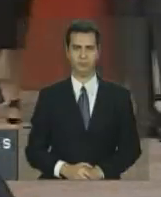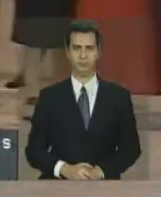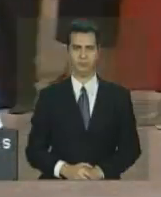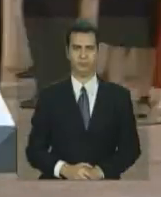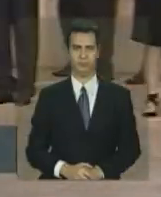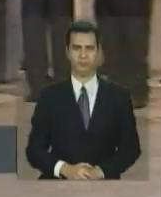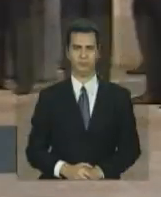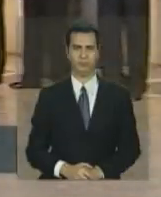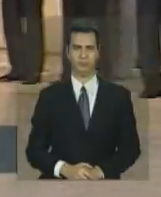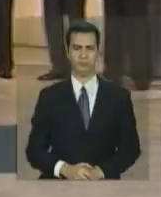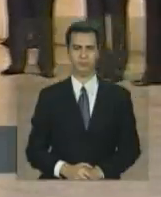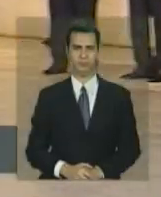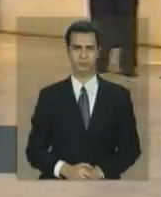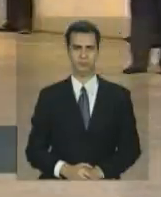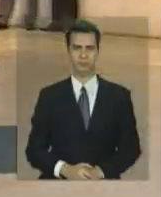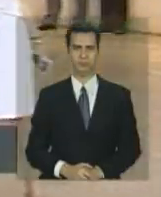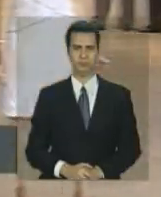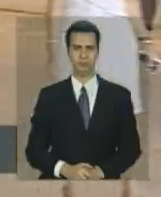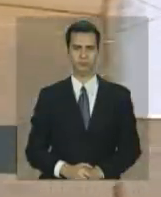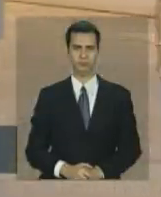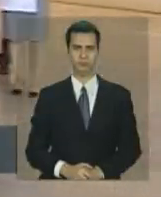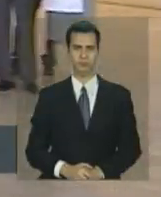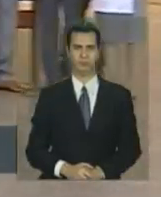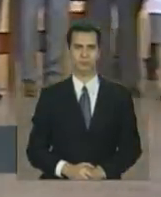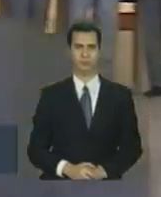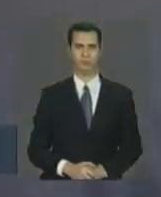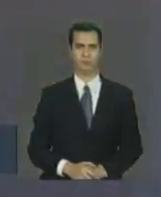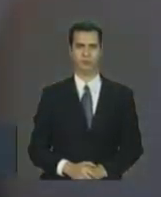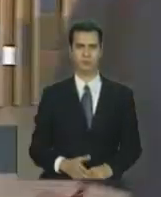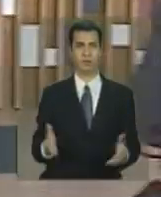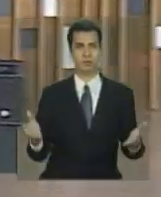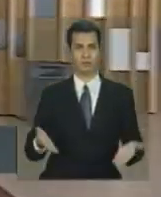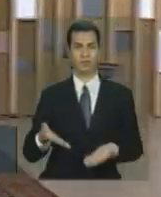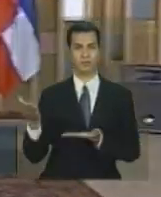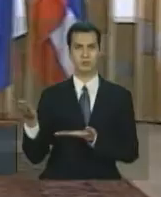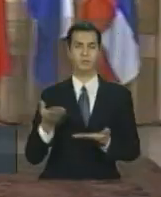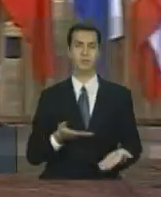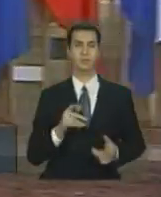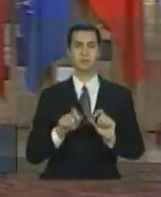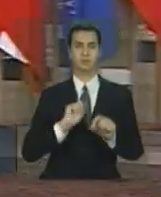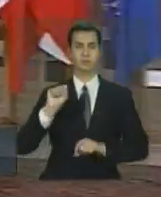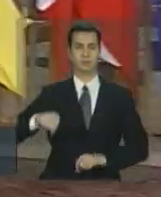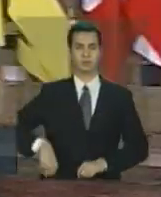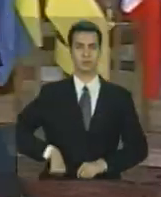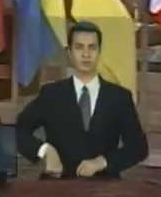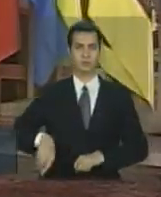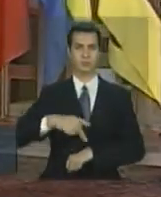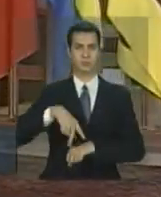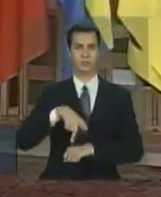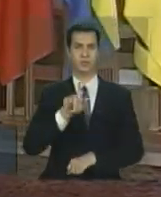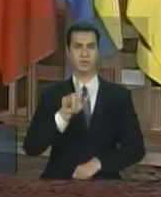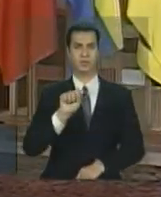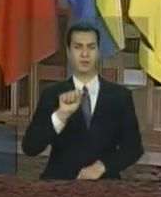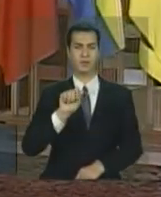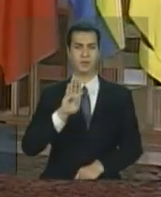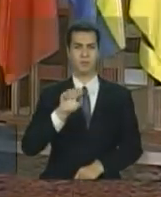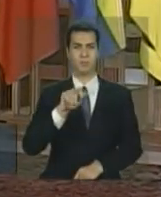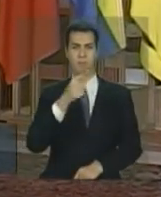Neste momento, se encaminha até a presidenta Dilma Rousseff, o embaixador do Gabão.